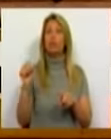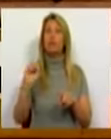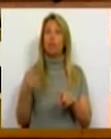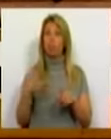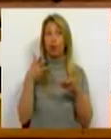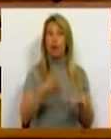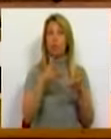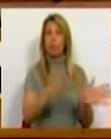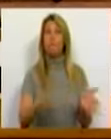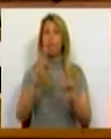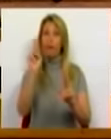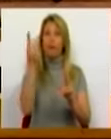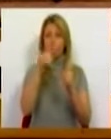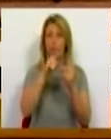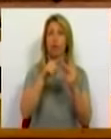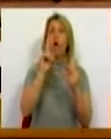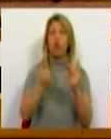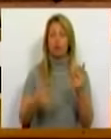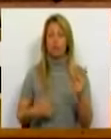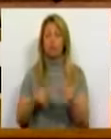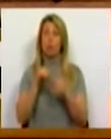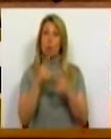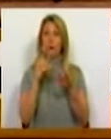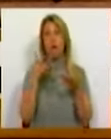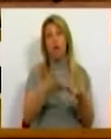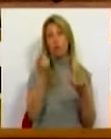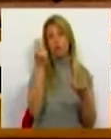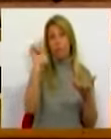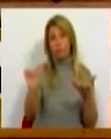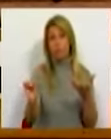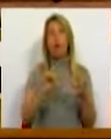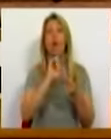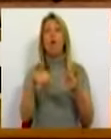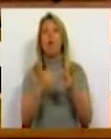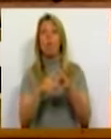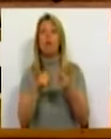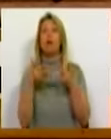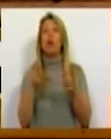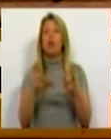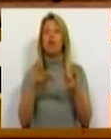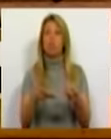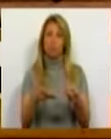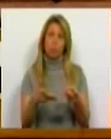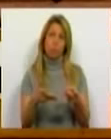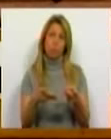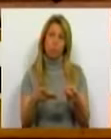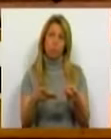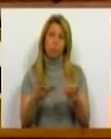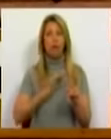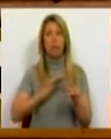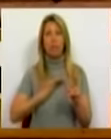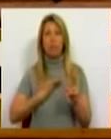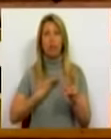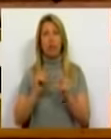com duas componentes, uma para ajudar a tesouraria e outra para ajudar no desenvidamento.